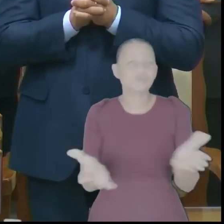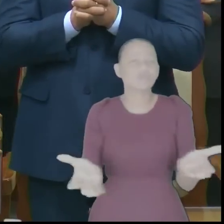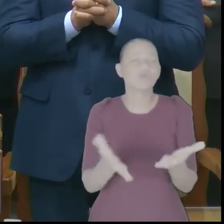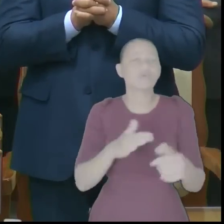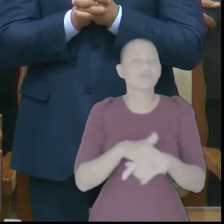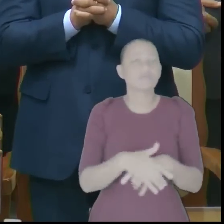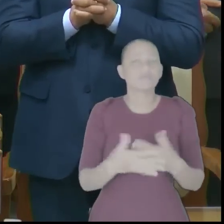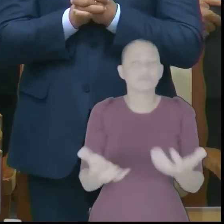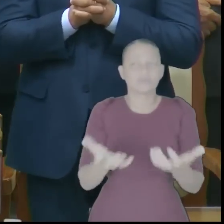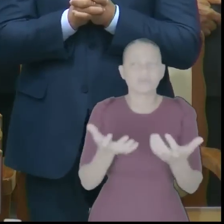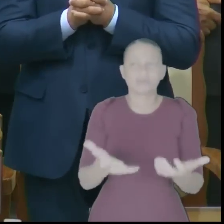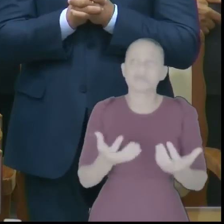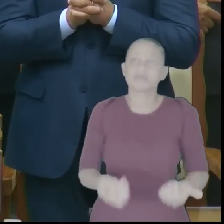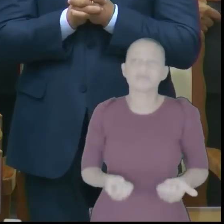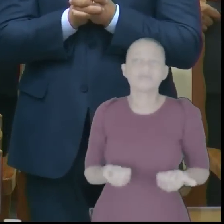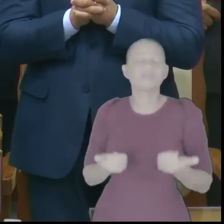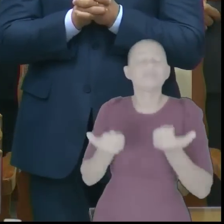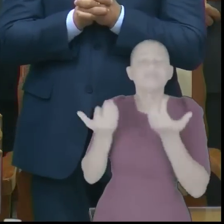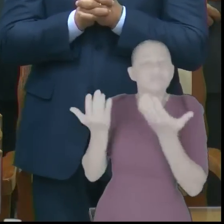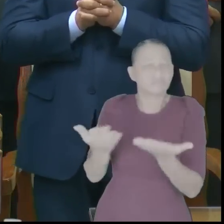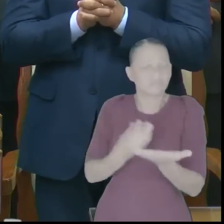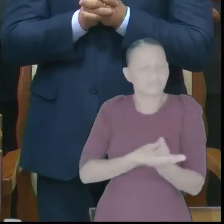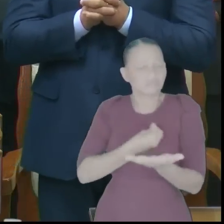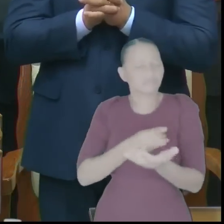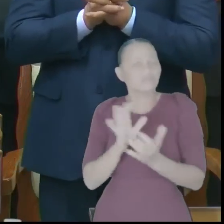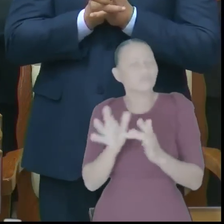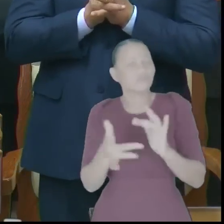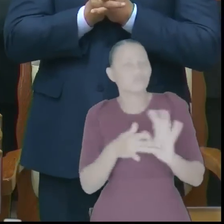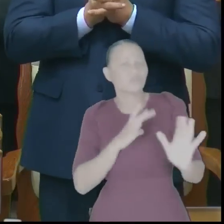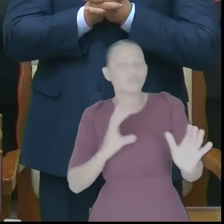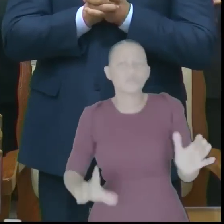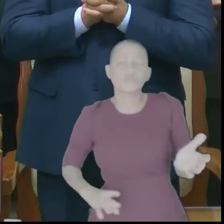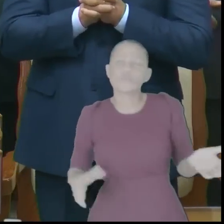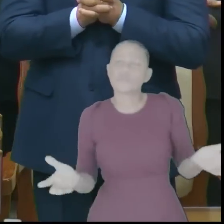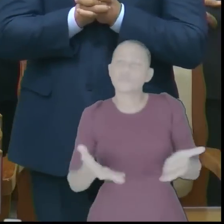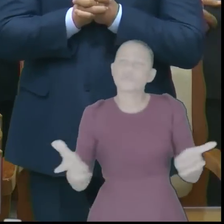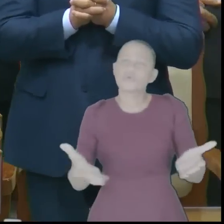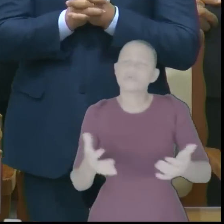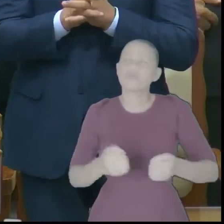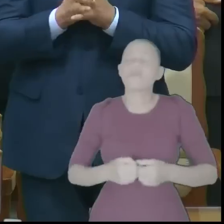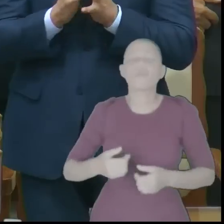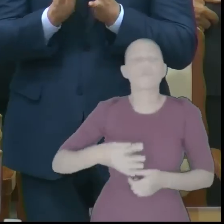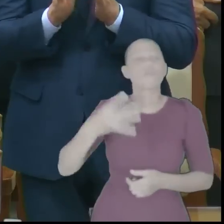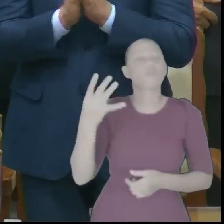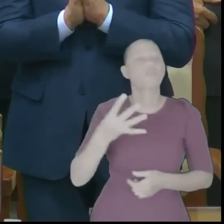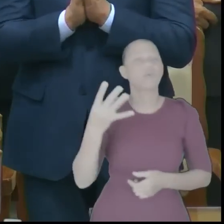Quer entregar a tua vida a Cristo hoje? Onde está a quarta vida para Jesus?